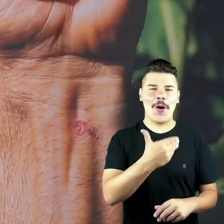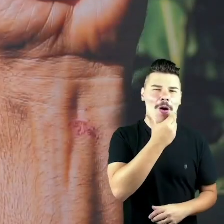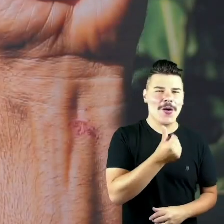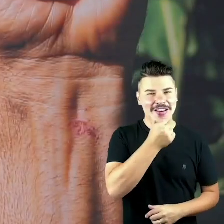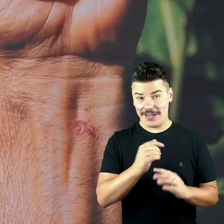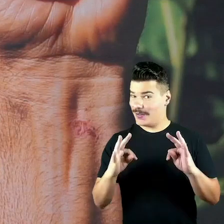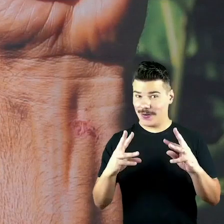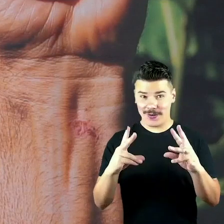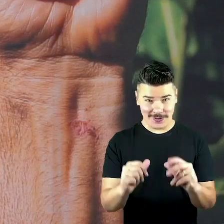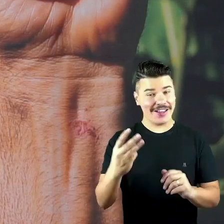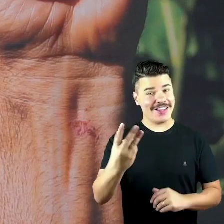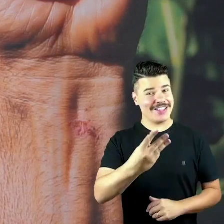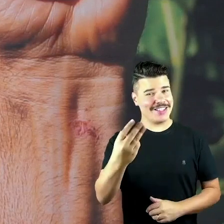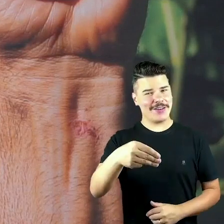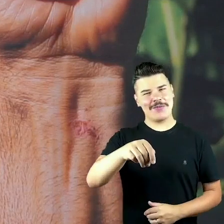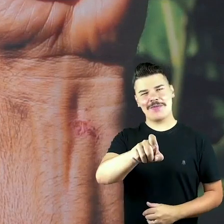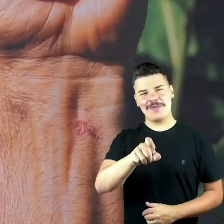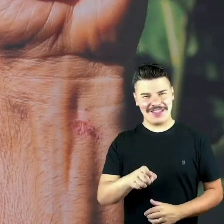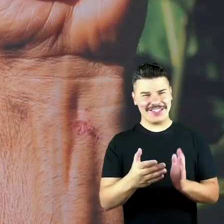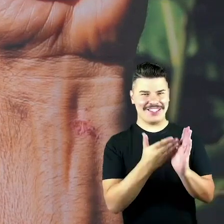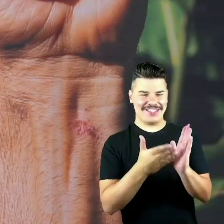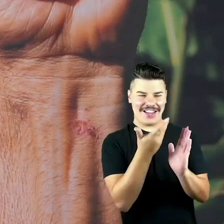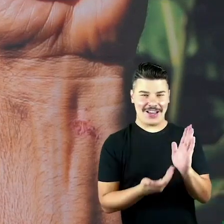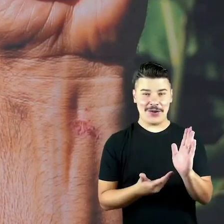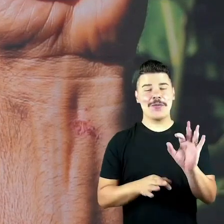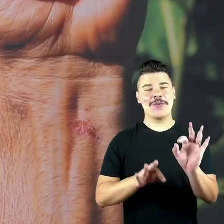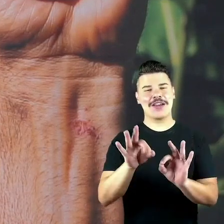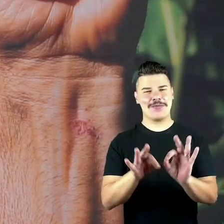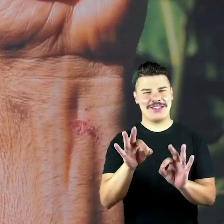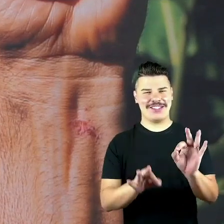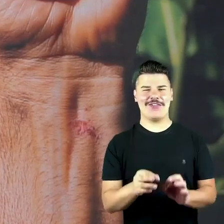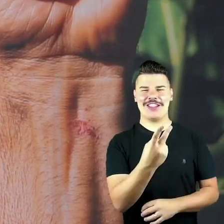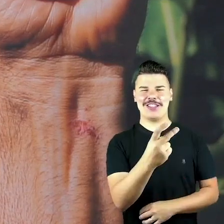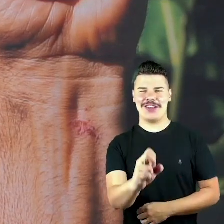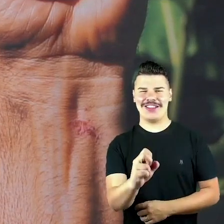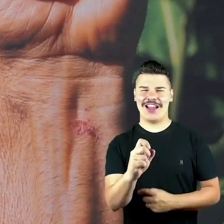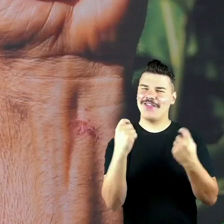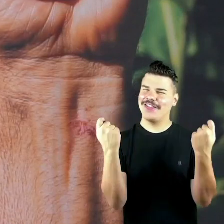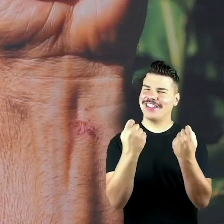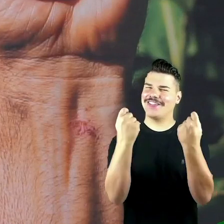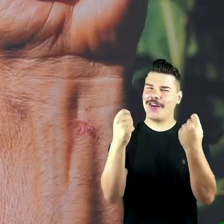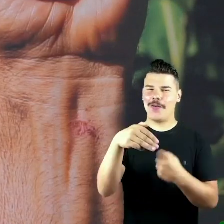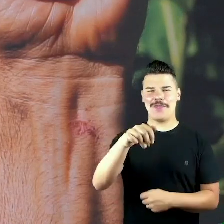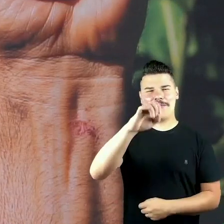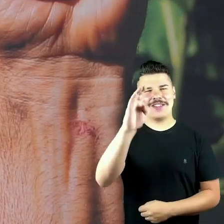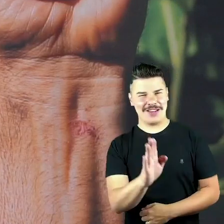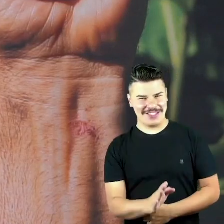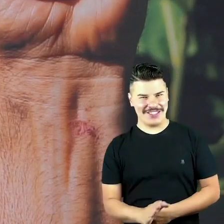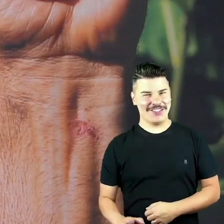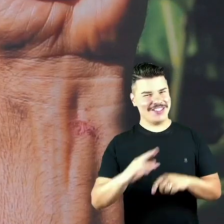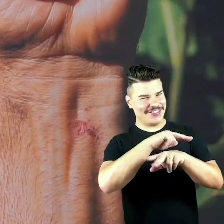Bem-vindas, bem-vindos e bem-vindes ao terceiro Mix Literário. Na programação do 28º Festival Mix Brasil da Cultura da